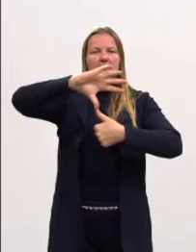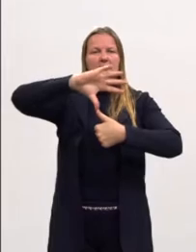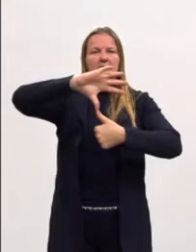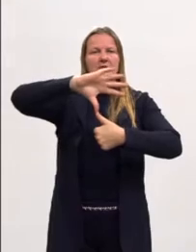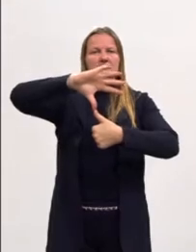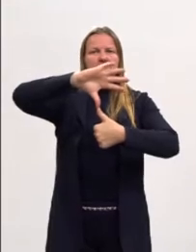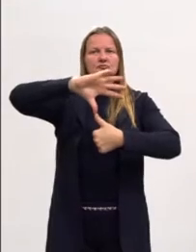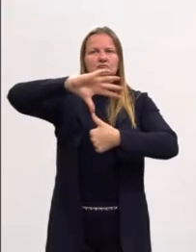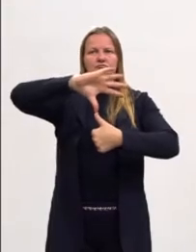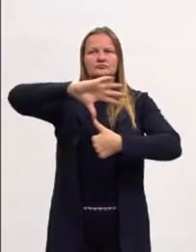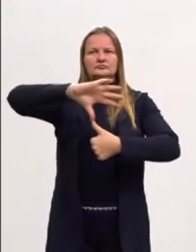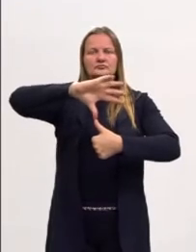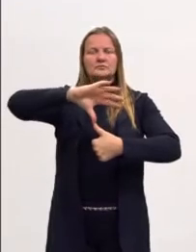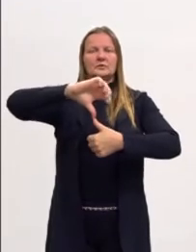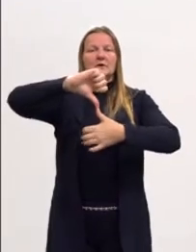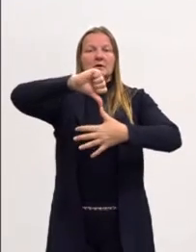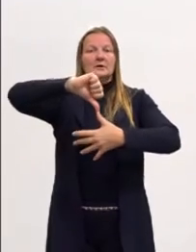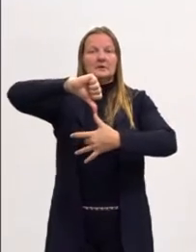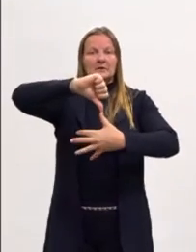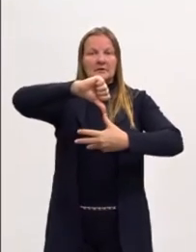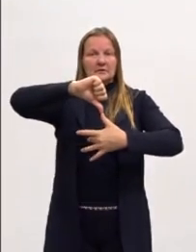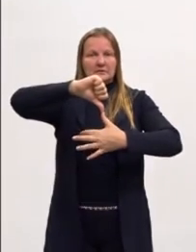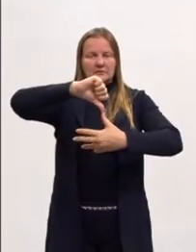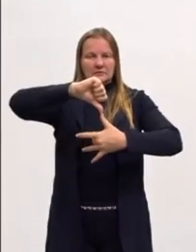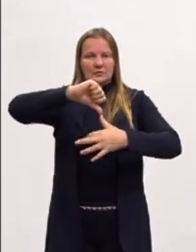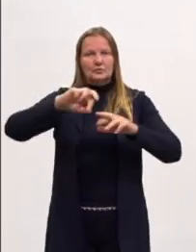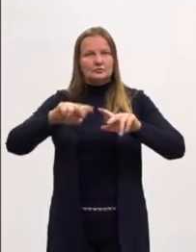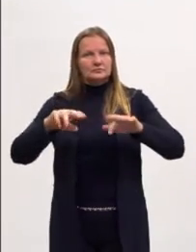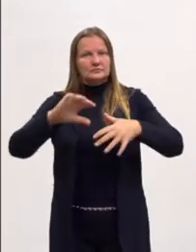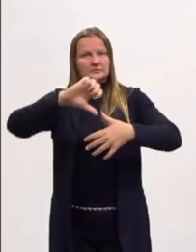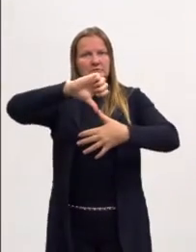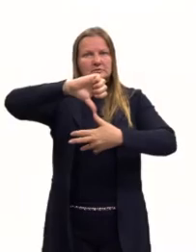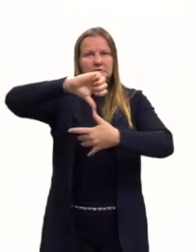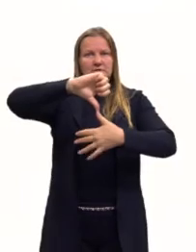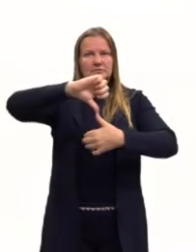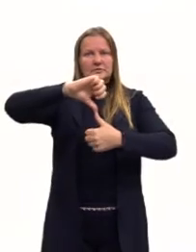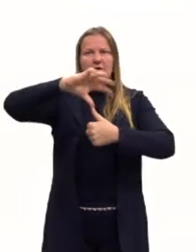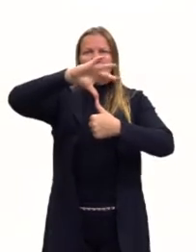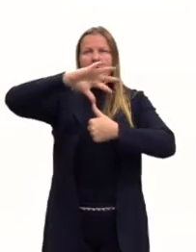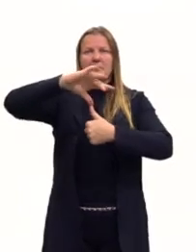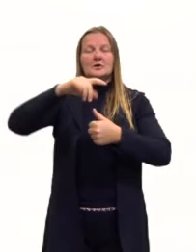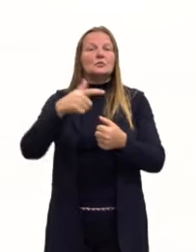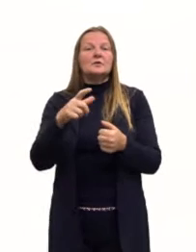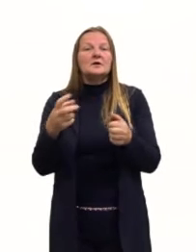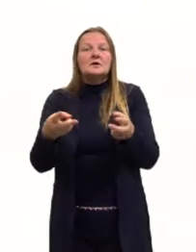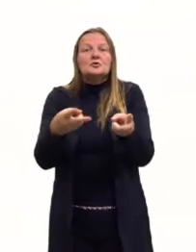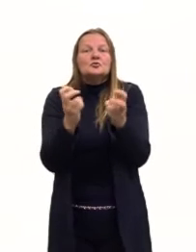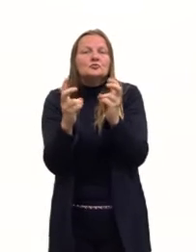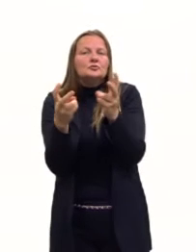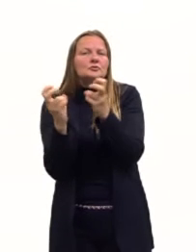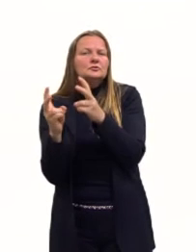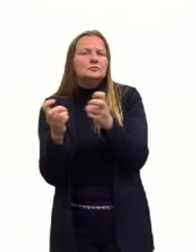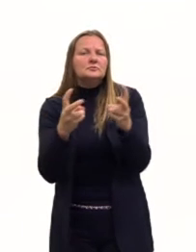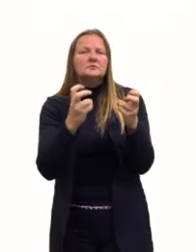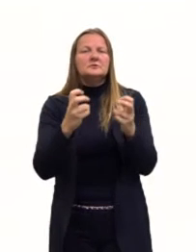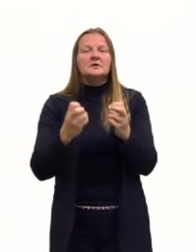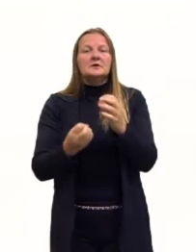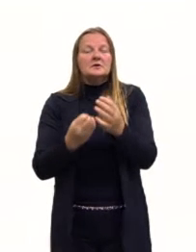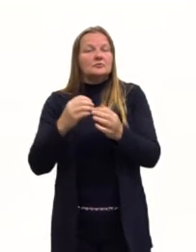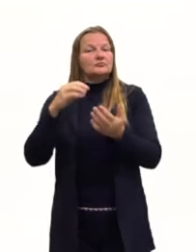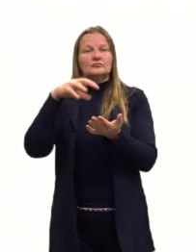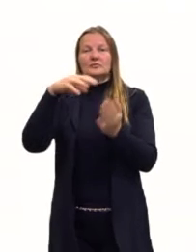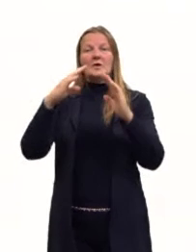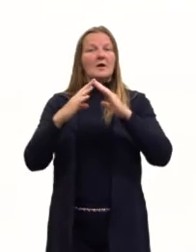Norte como todo né e América do Sul porque olha América do Norte não tem explorador né sim são eles que vão